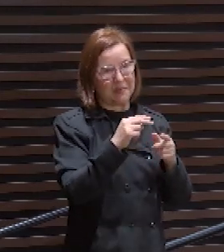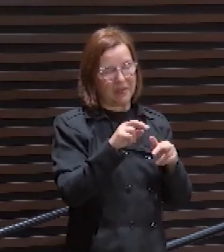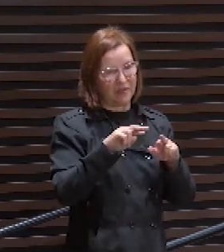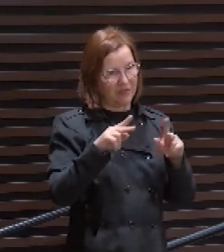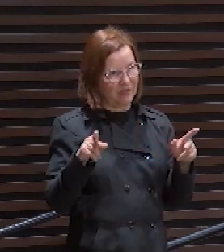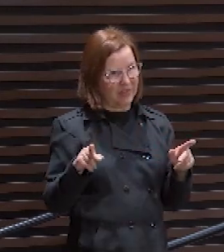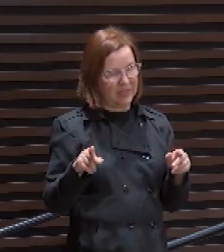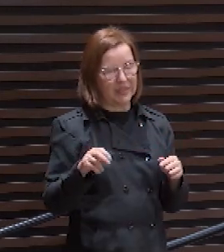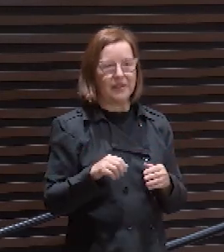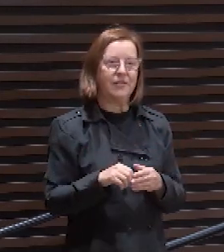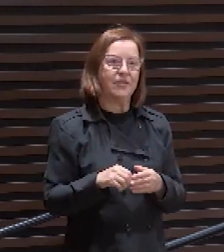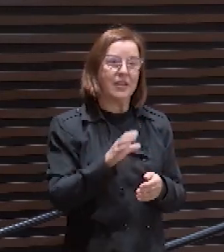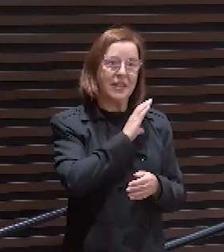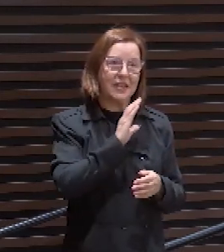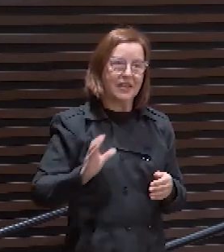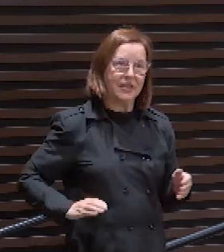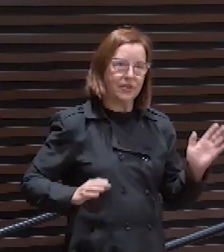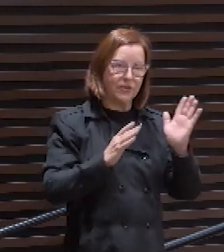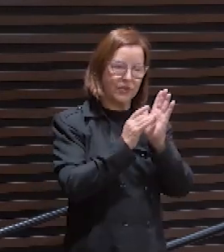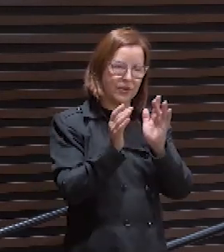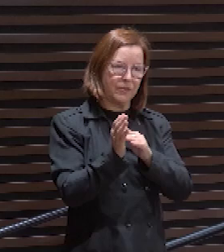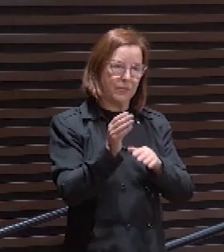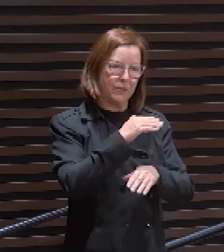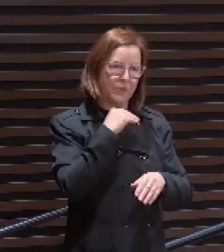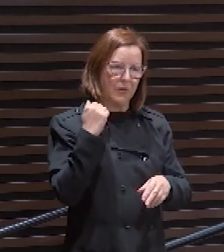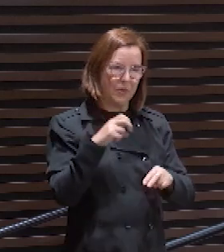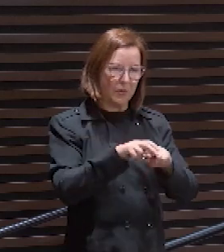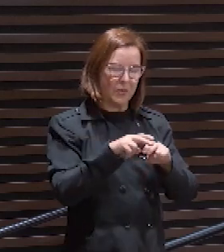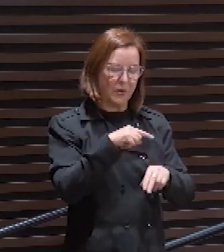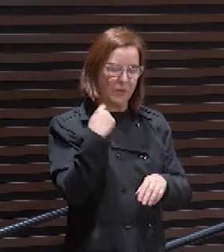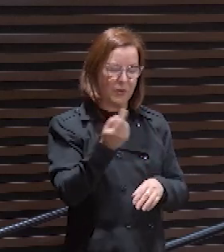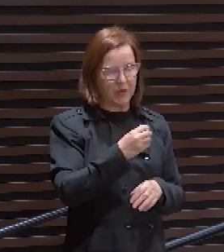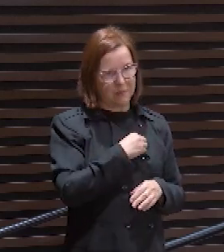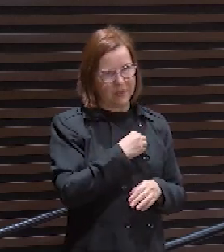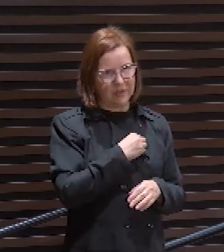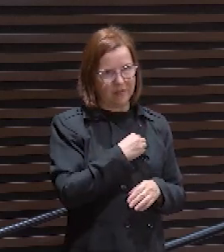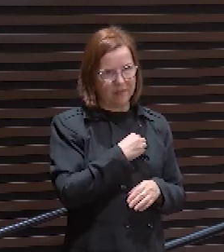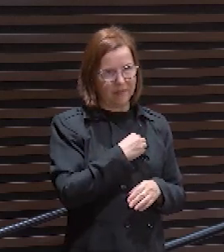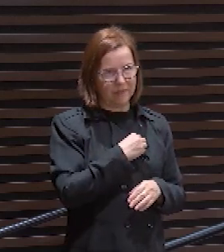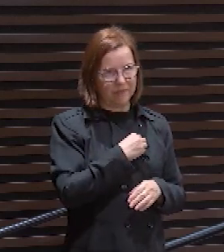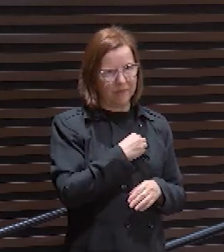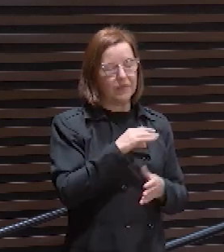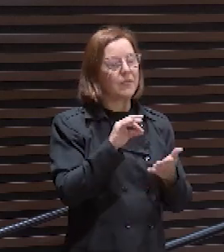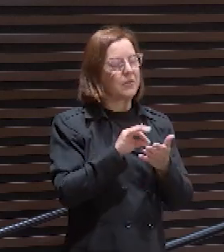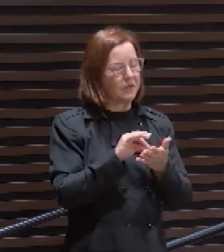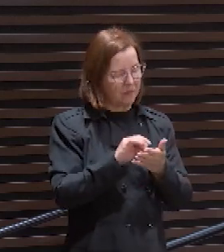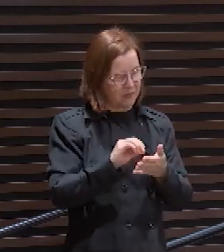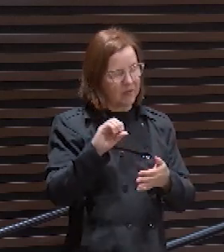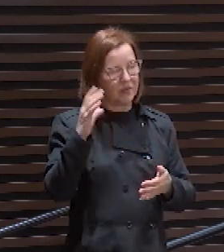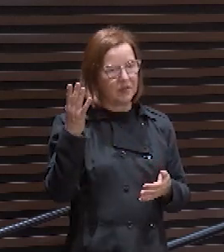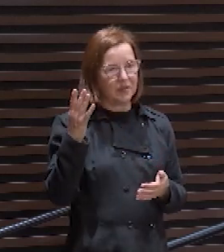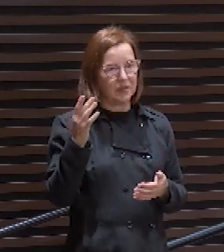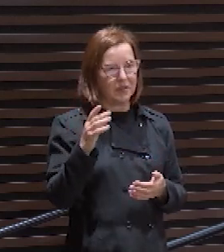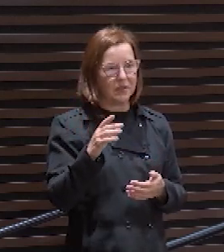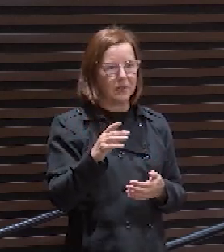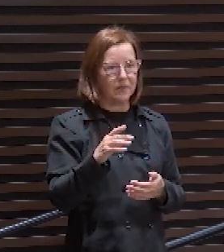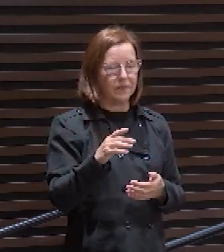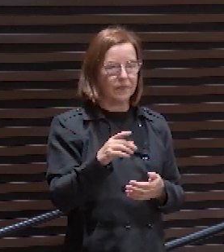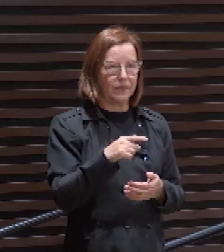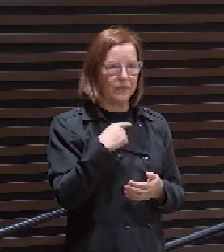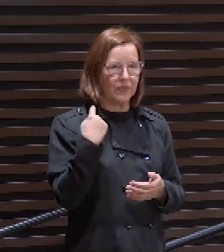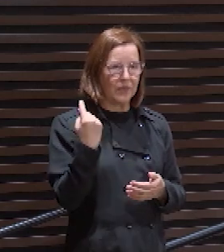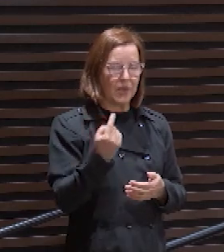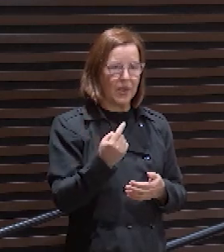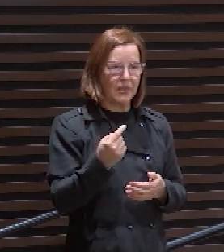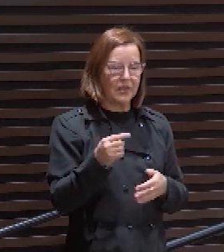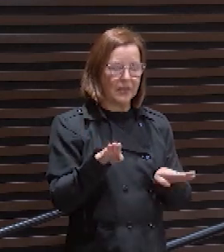substitutivo em que Cristo Jesus morreu pelos nossos pecados. Isso de fato aconteceu. Nossa comunidade também prega,